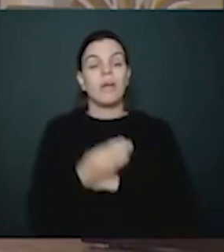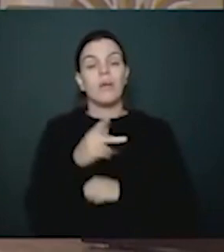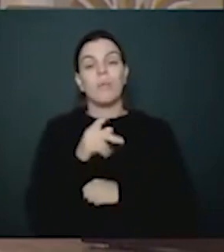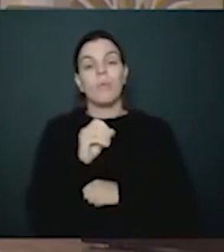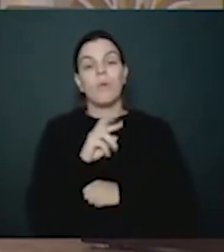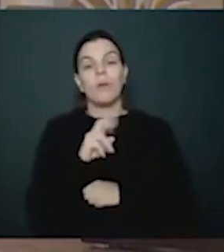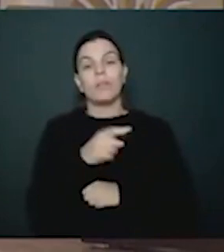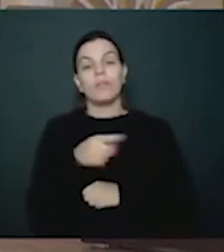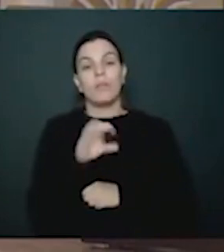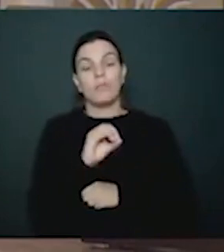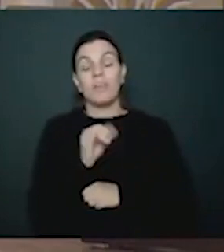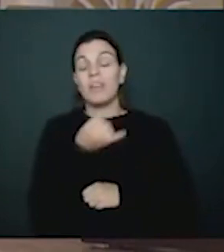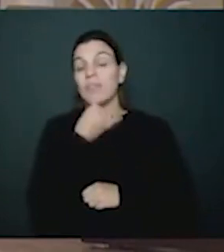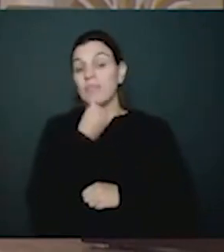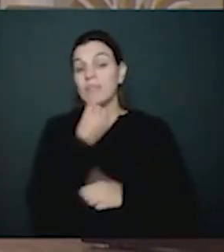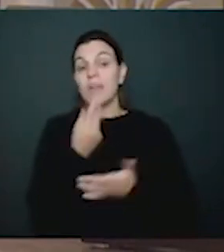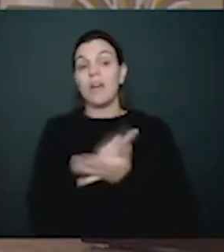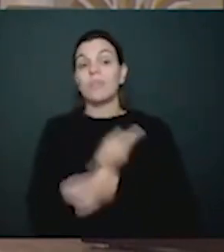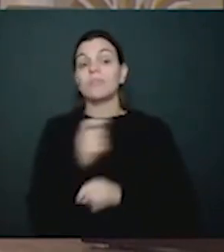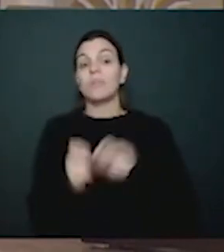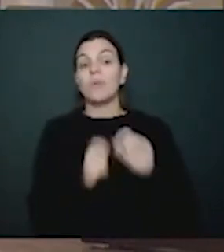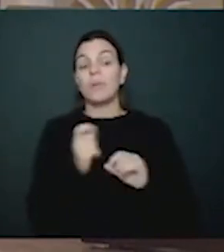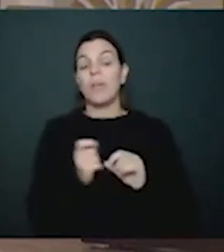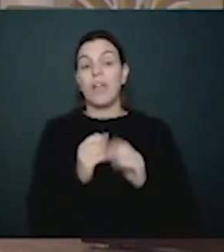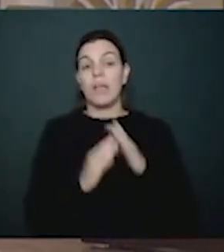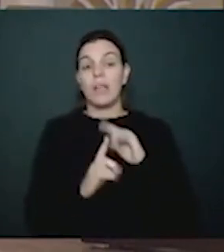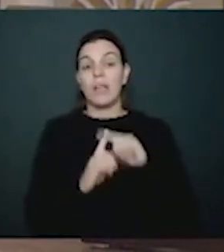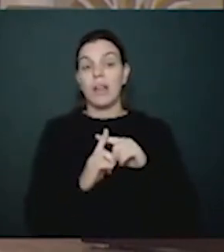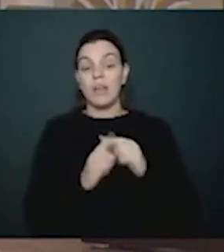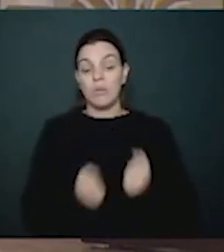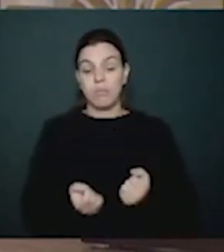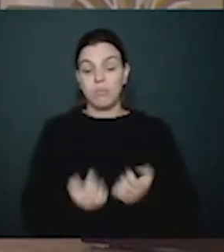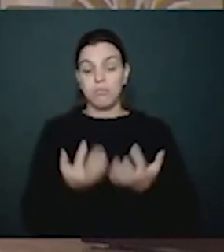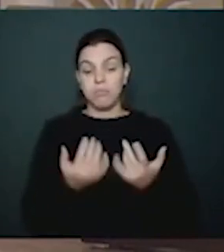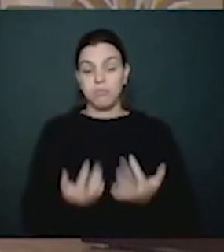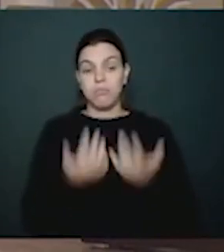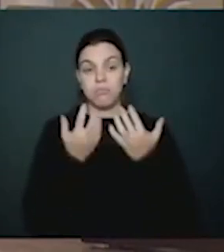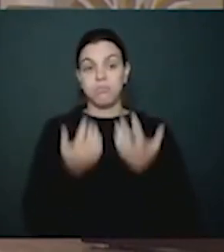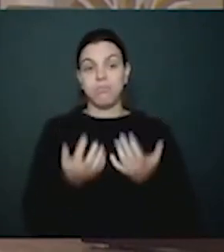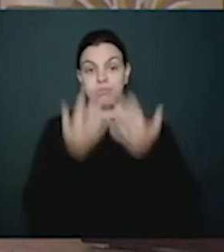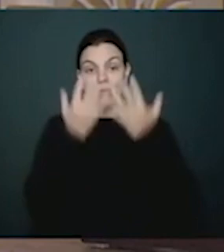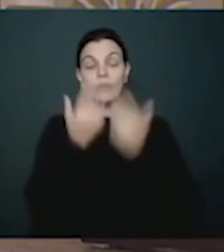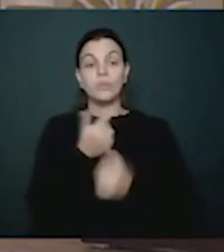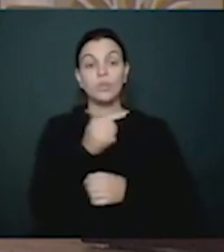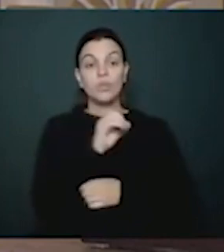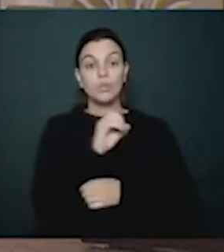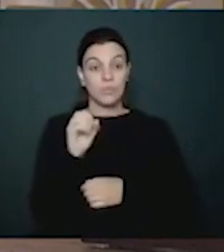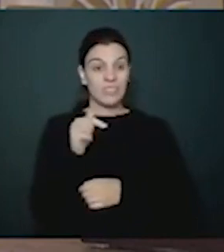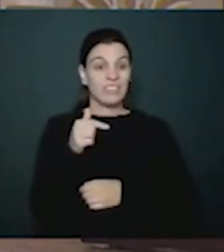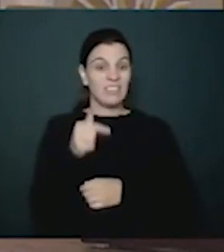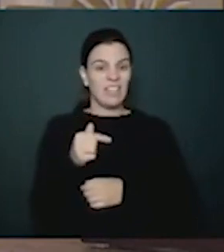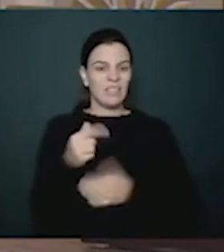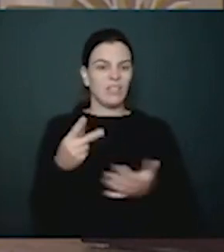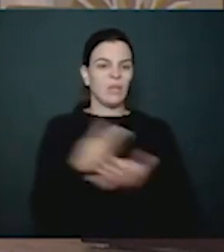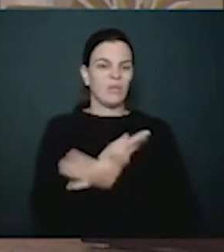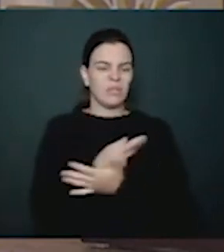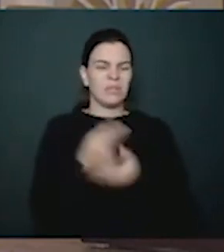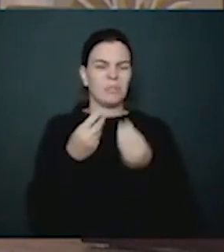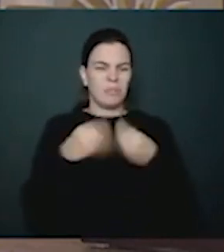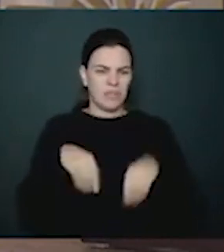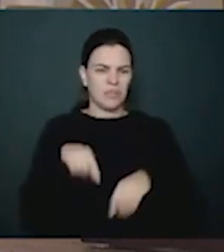incêndio destruiu parte da igreja em 2007 e os trabalhos de restauração foram realizados